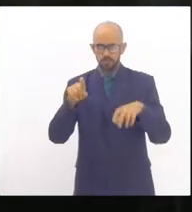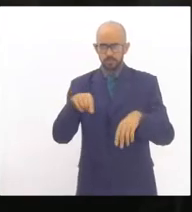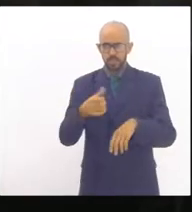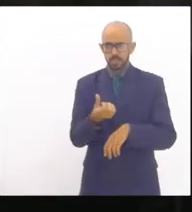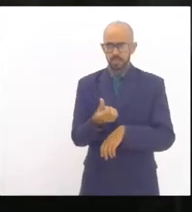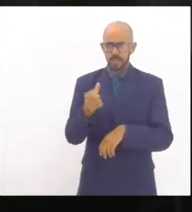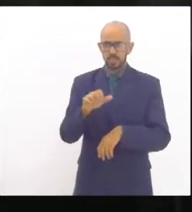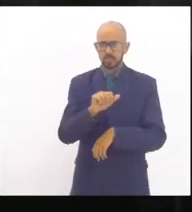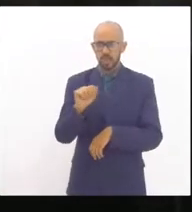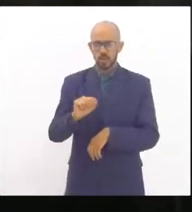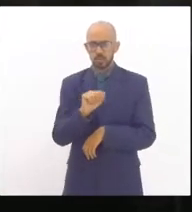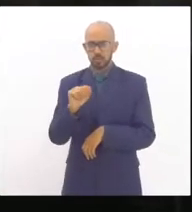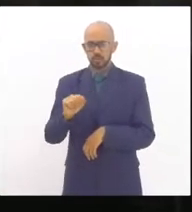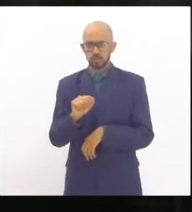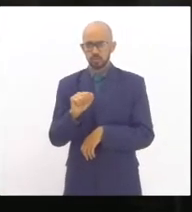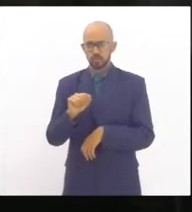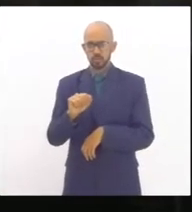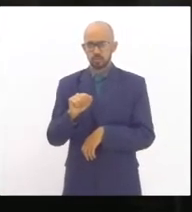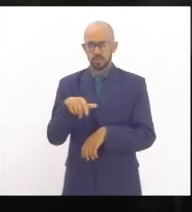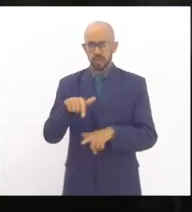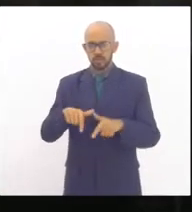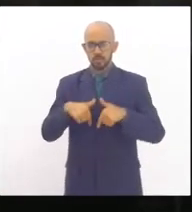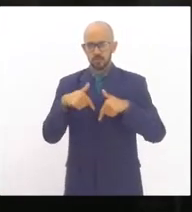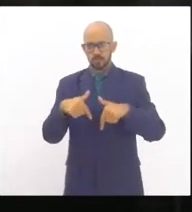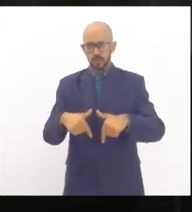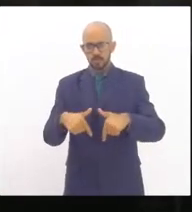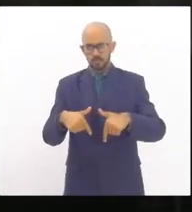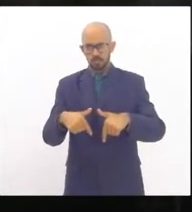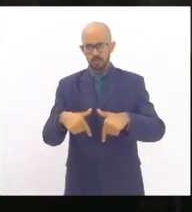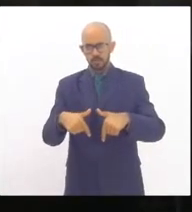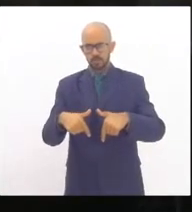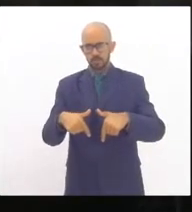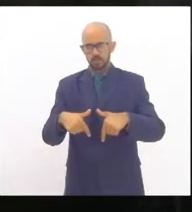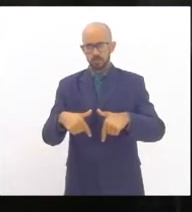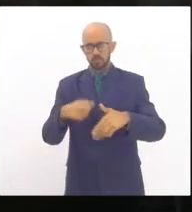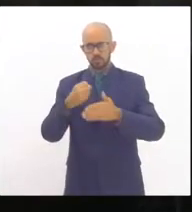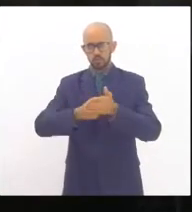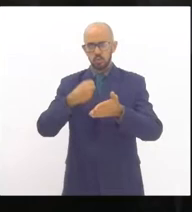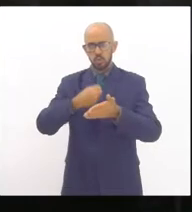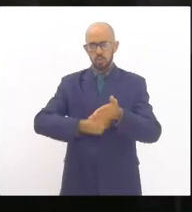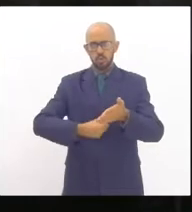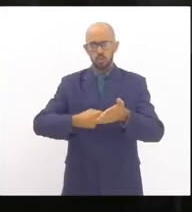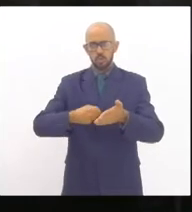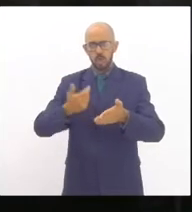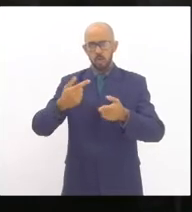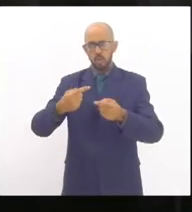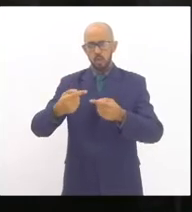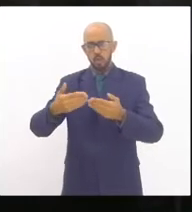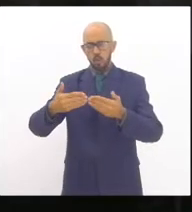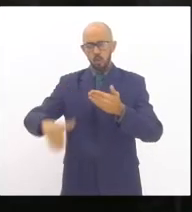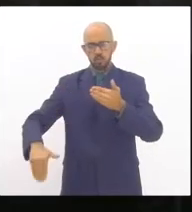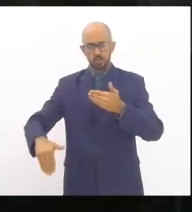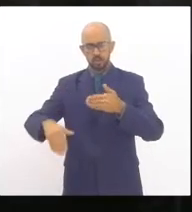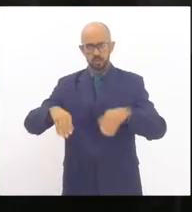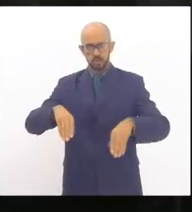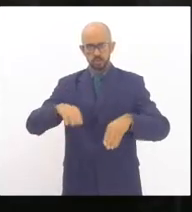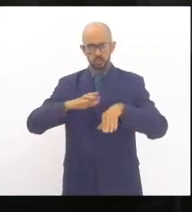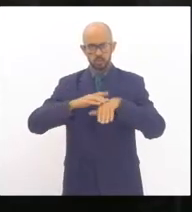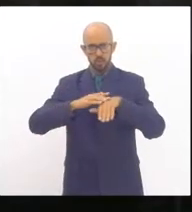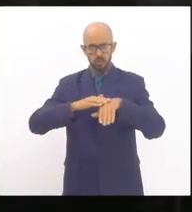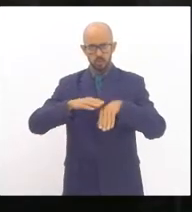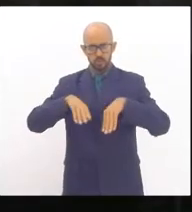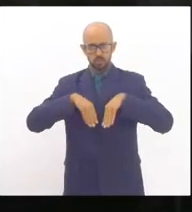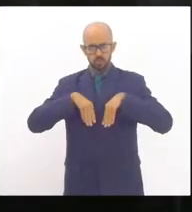seis de agosto do dia de enfrentamento dia de Estadual de luta contra tuberculose um dia muito importante